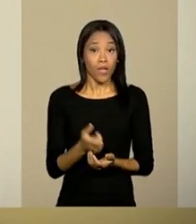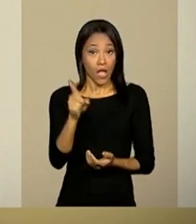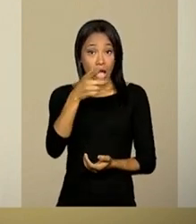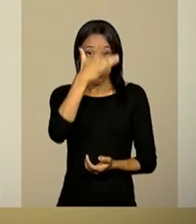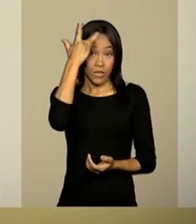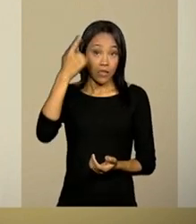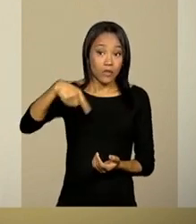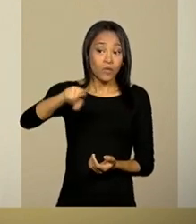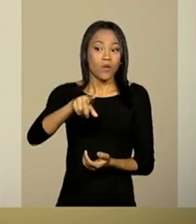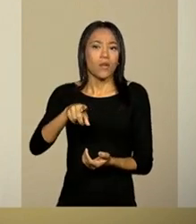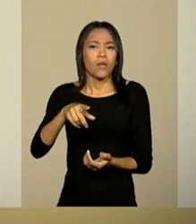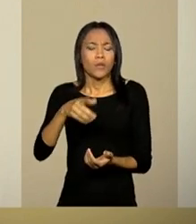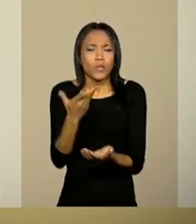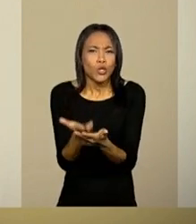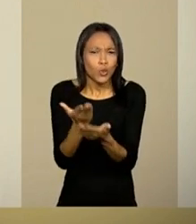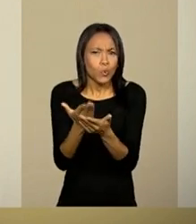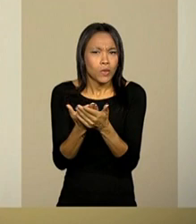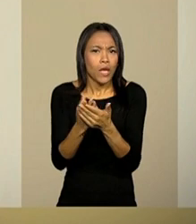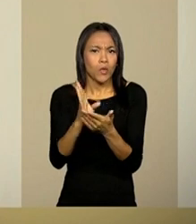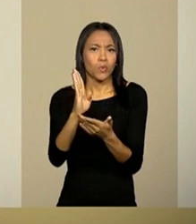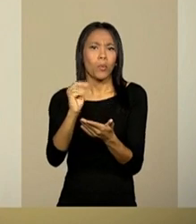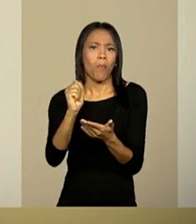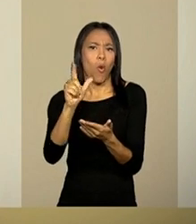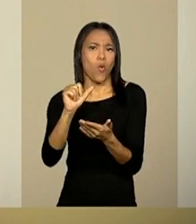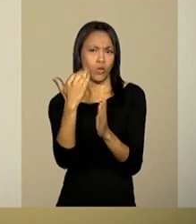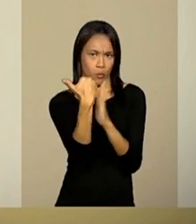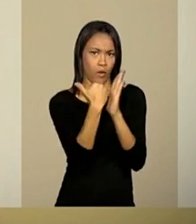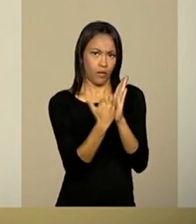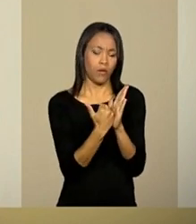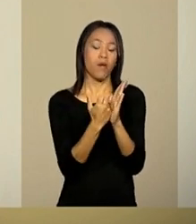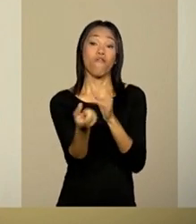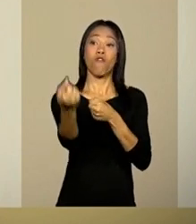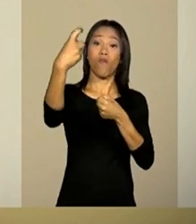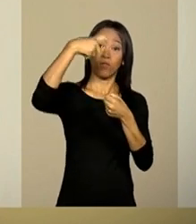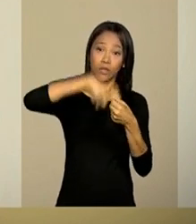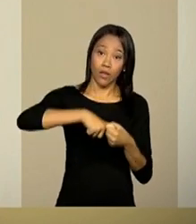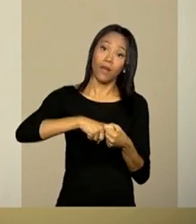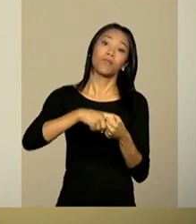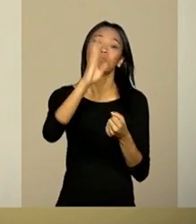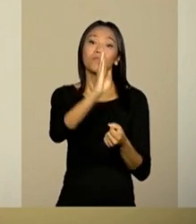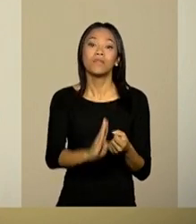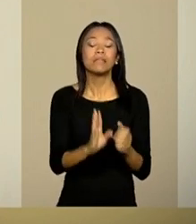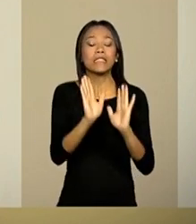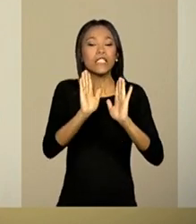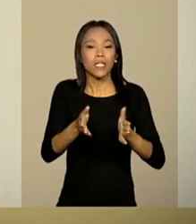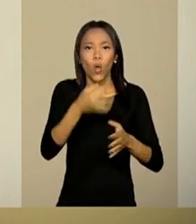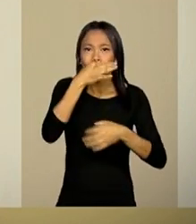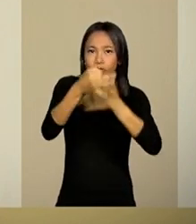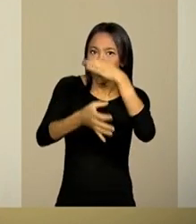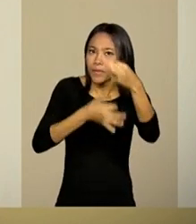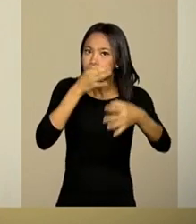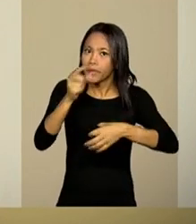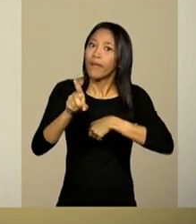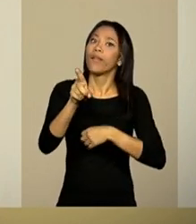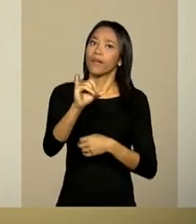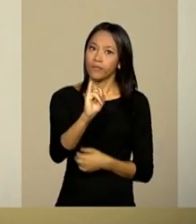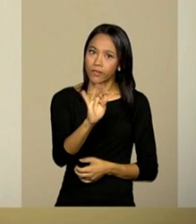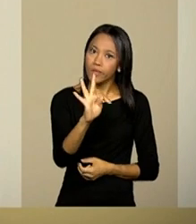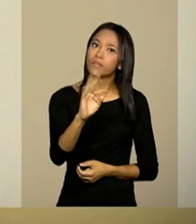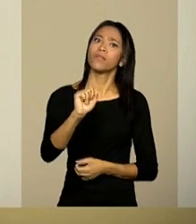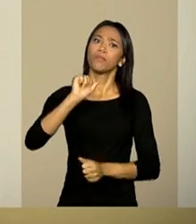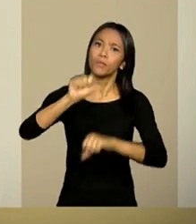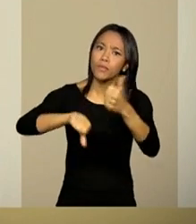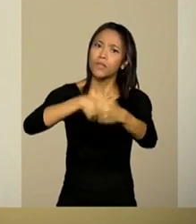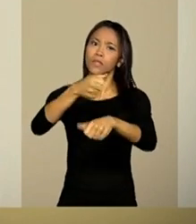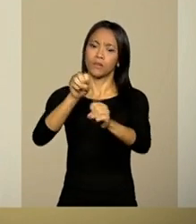bolsistas do Ciências sem Fronteiras voltaram do exterior e já estão propondo lá no ITA mudanças no ensino